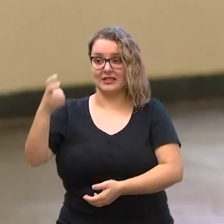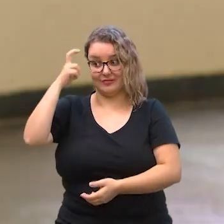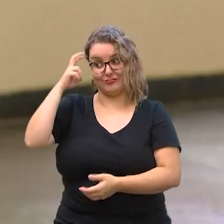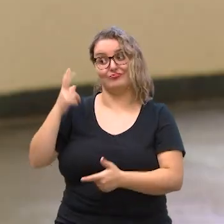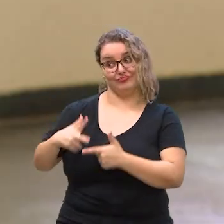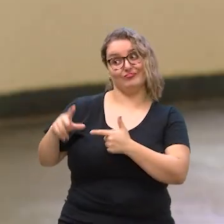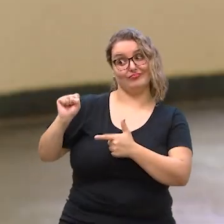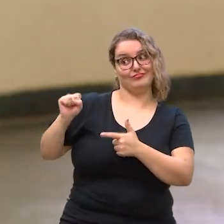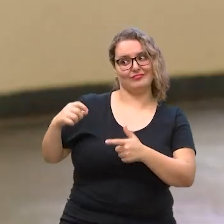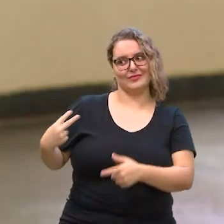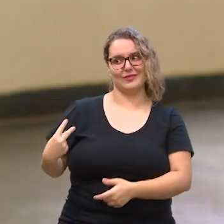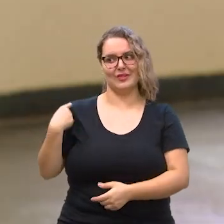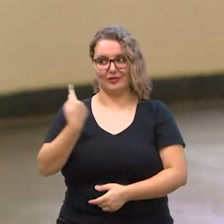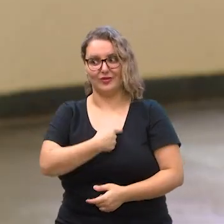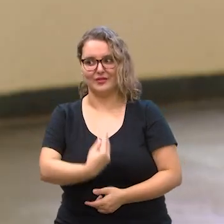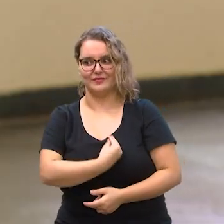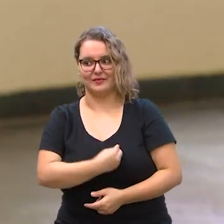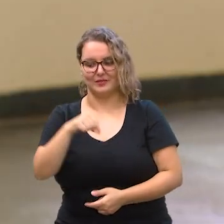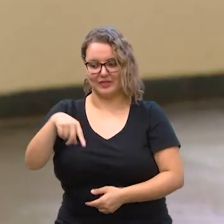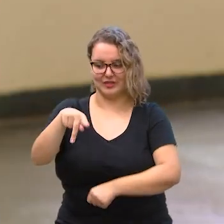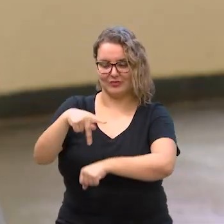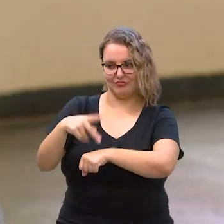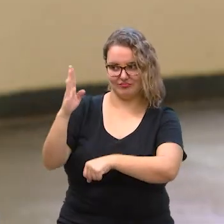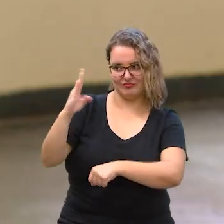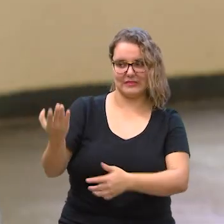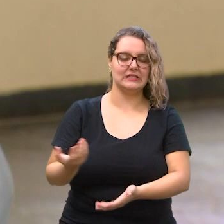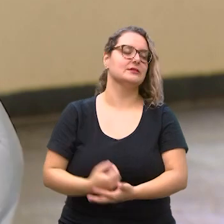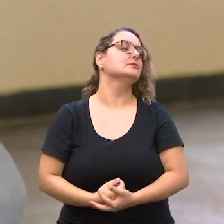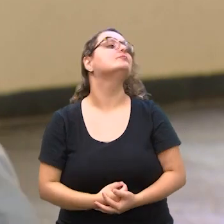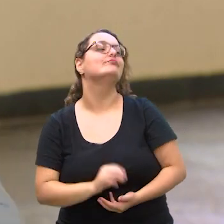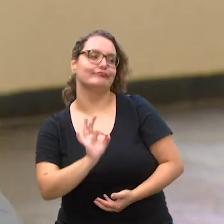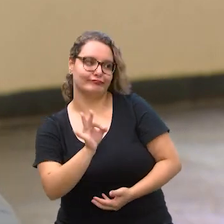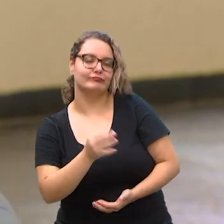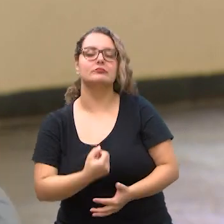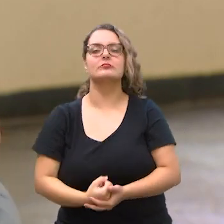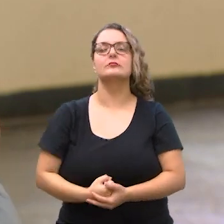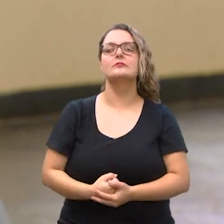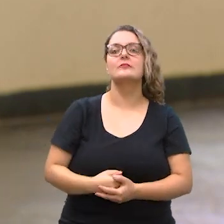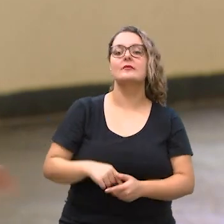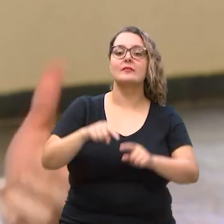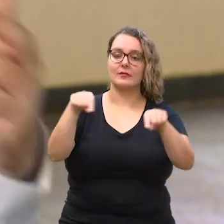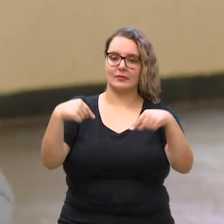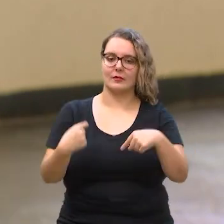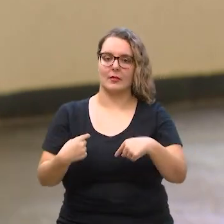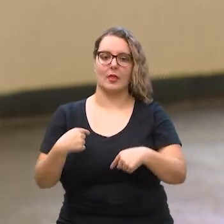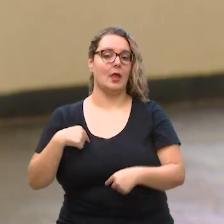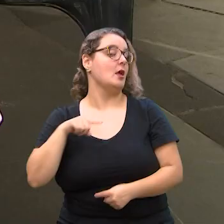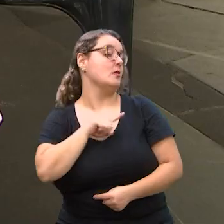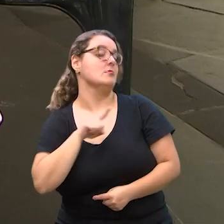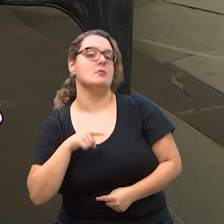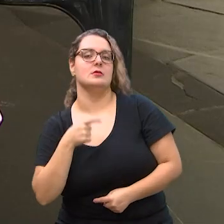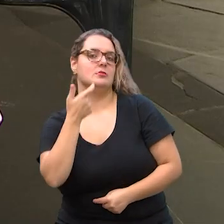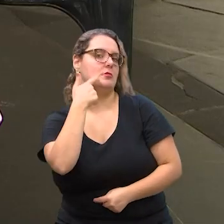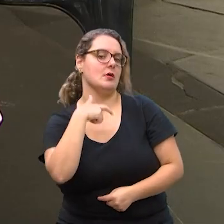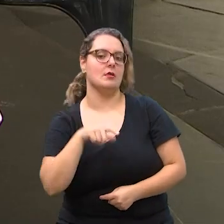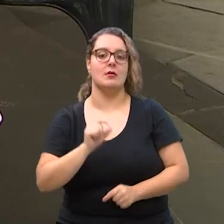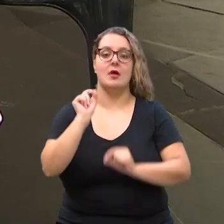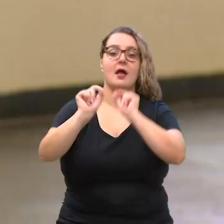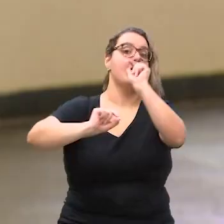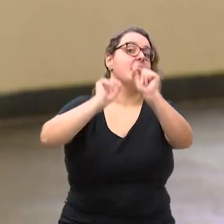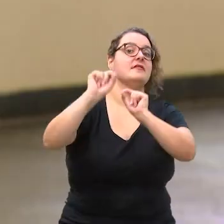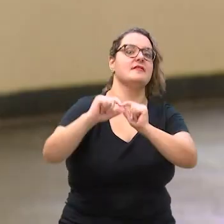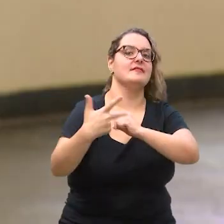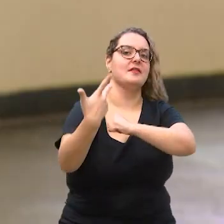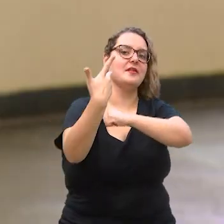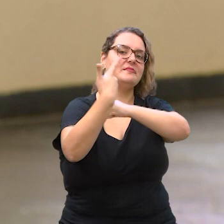da vitória que a gente vive aqui no nosso país. Vamos fazer o seguinte, mais um quadro aqui no nosso programa. Agora não sou eu quem vai fazer a pergunta para você,